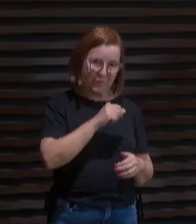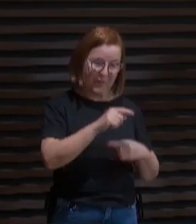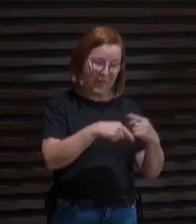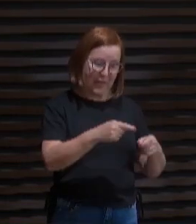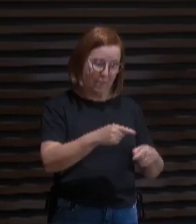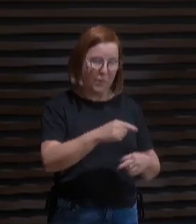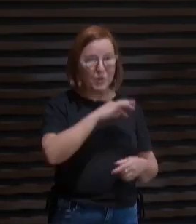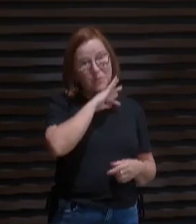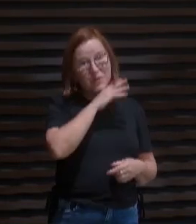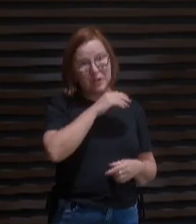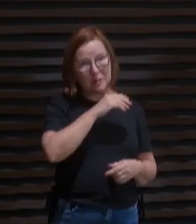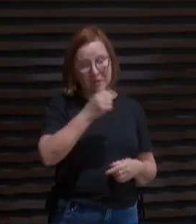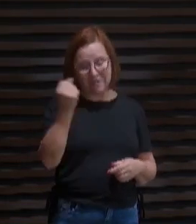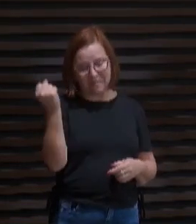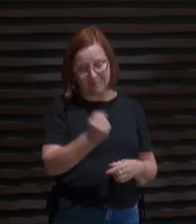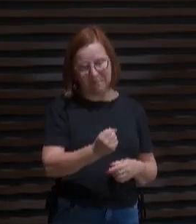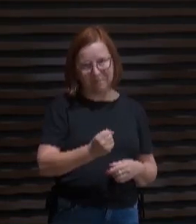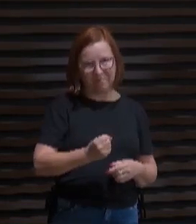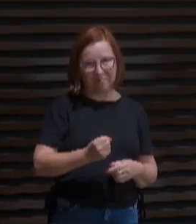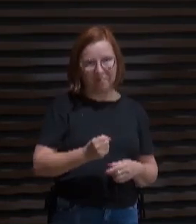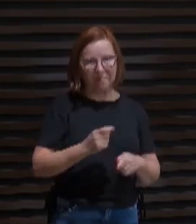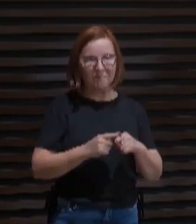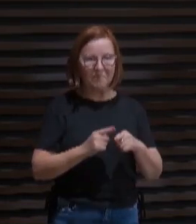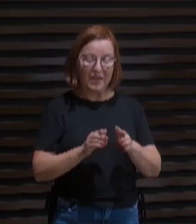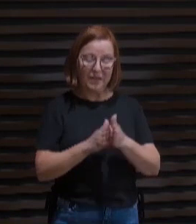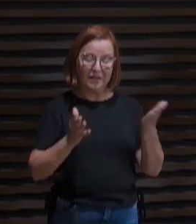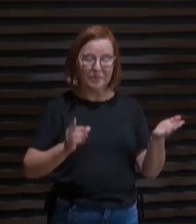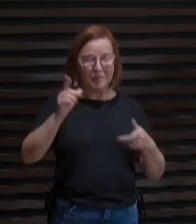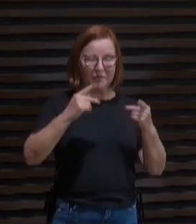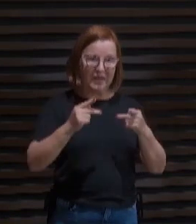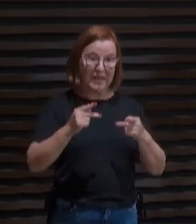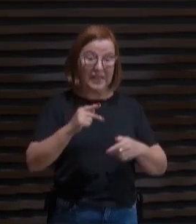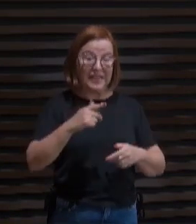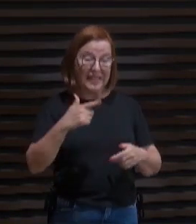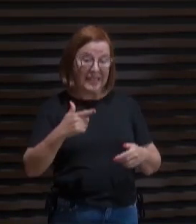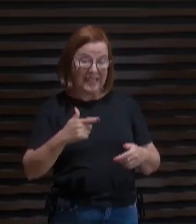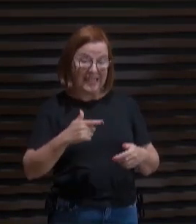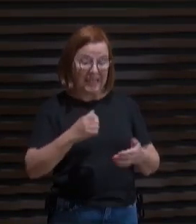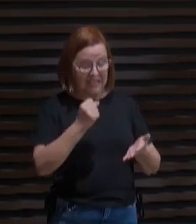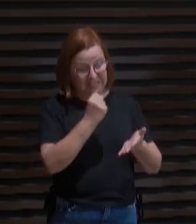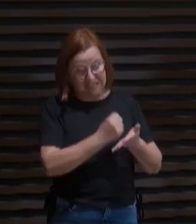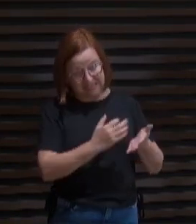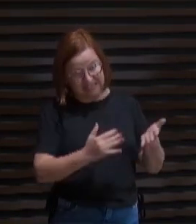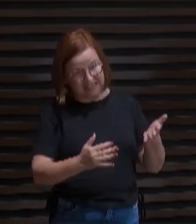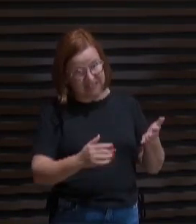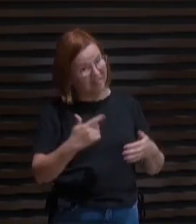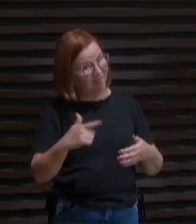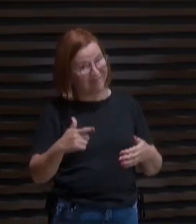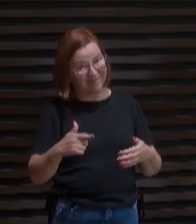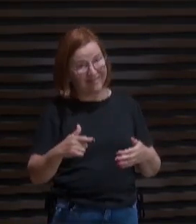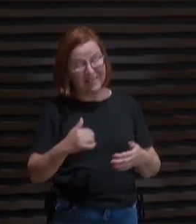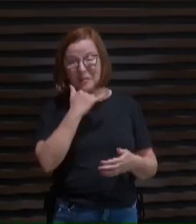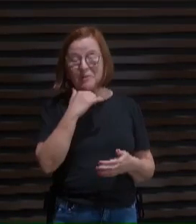diz que sem derramamento de sangue não há remissão de pecados. Só que esse ritual não tinha o poder de tirar a natureza